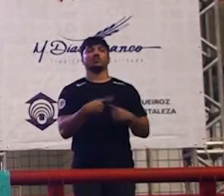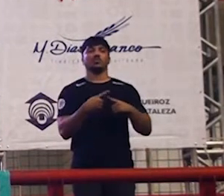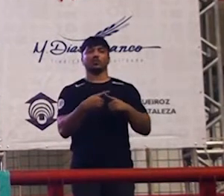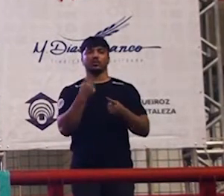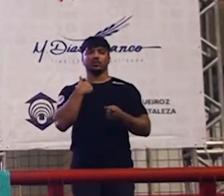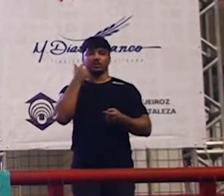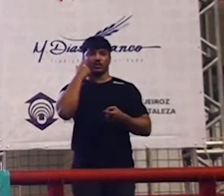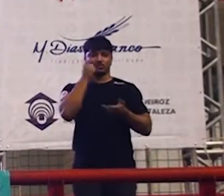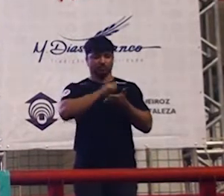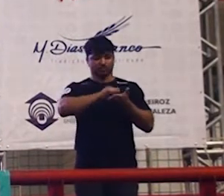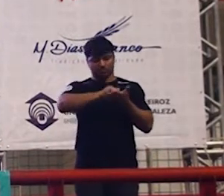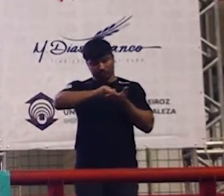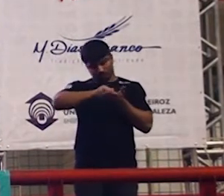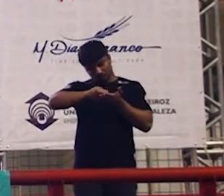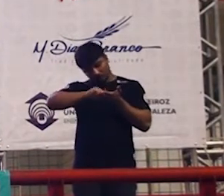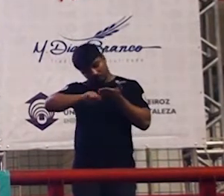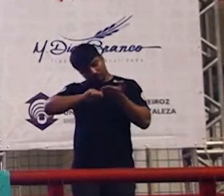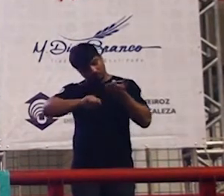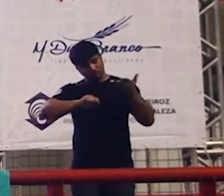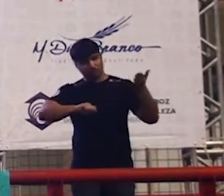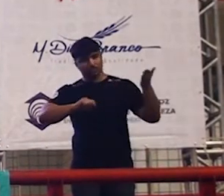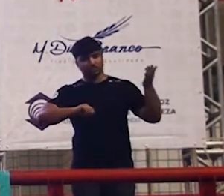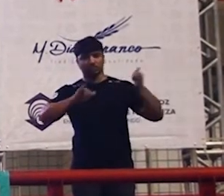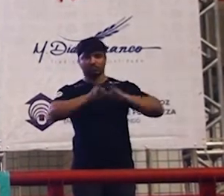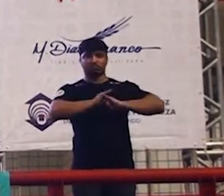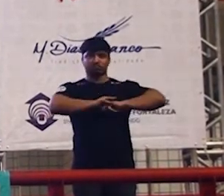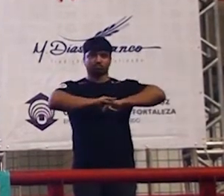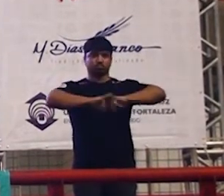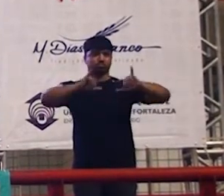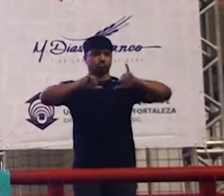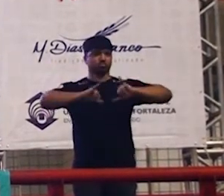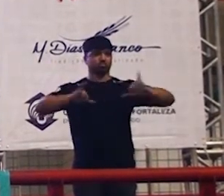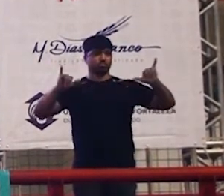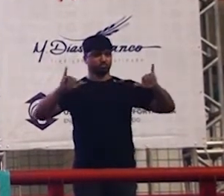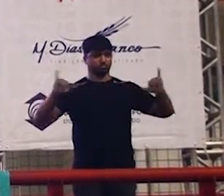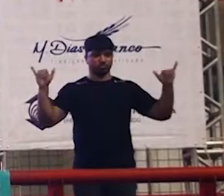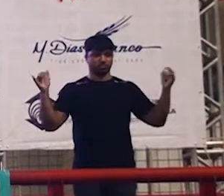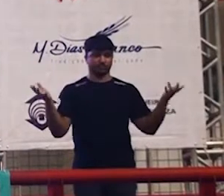está expondo a sua intimidade na internet, num blog.